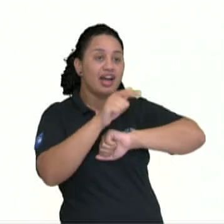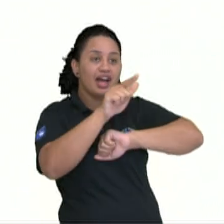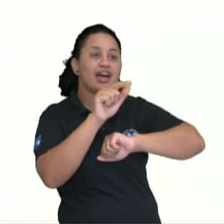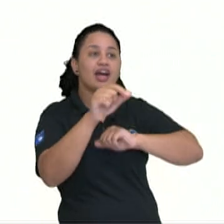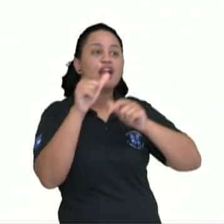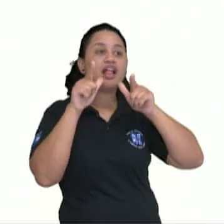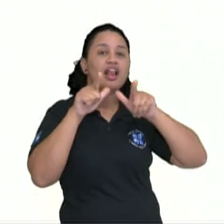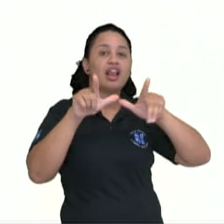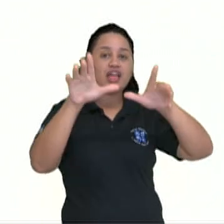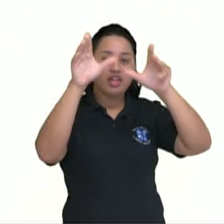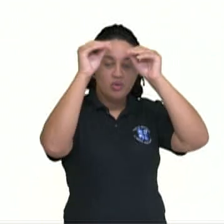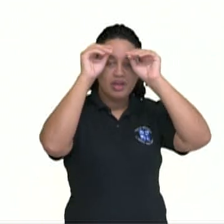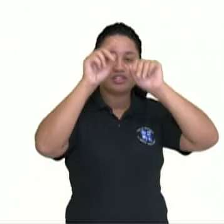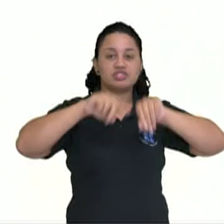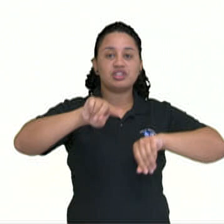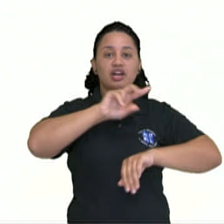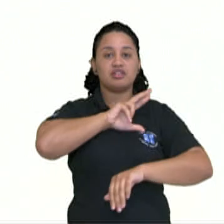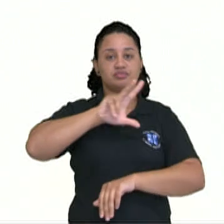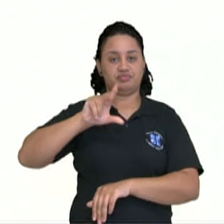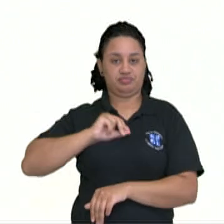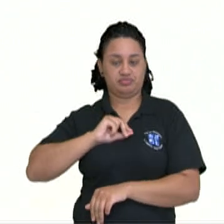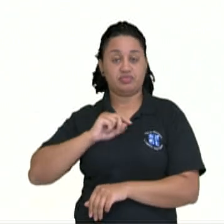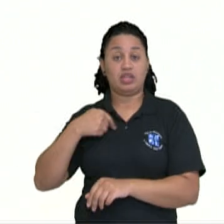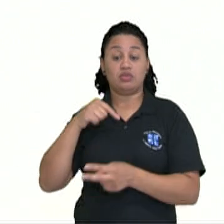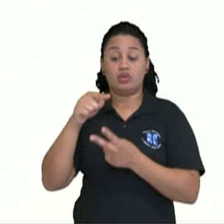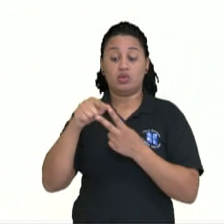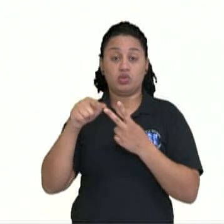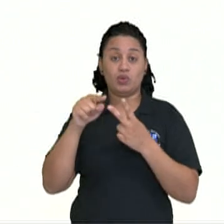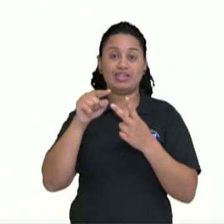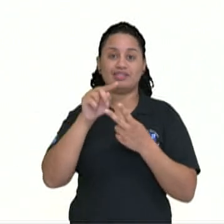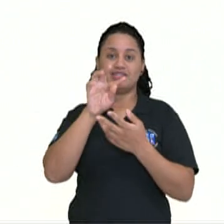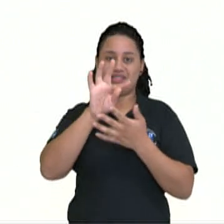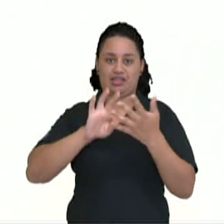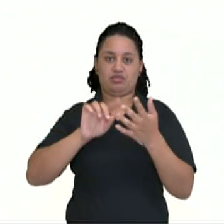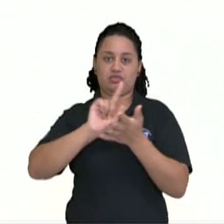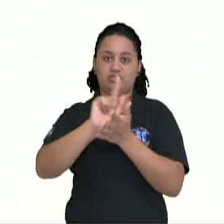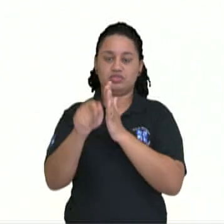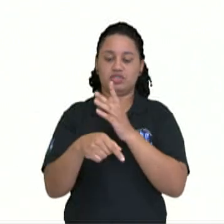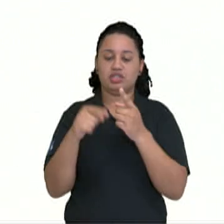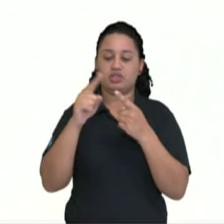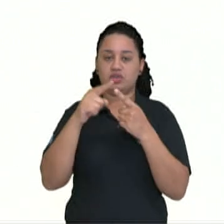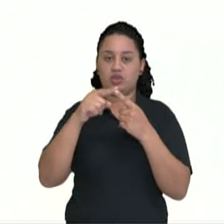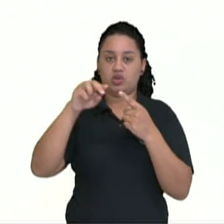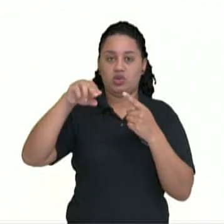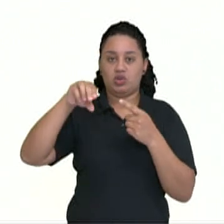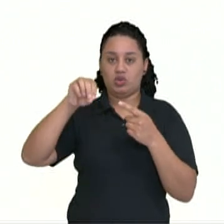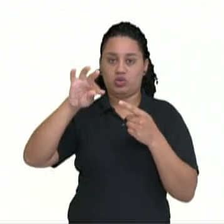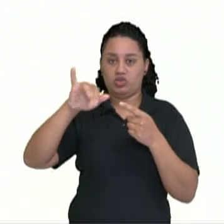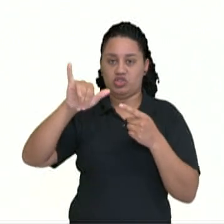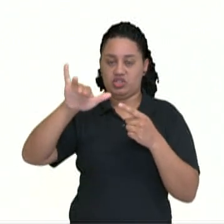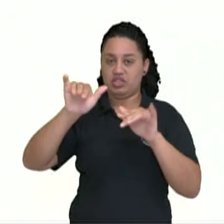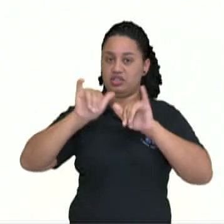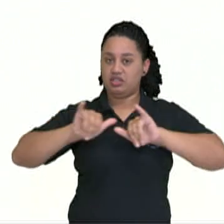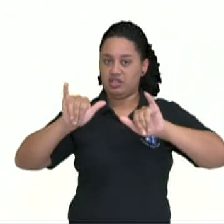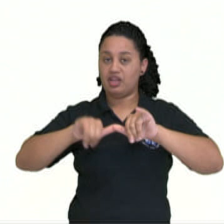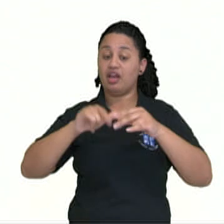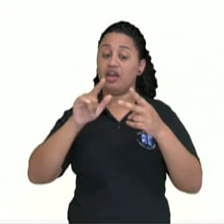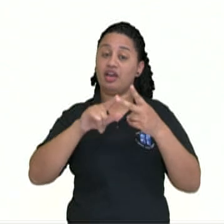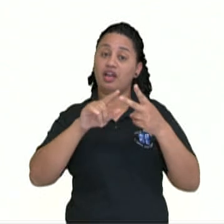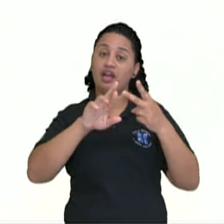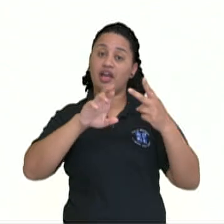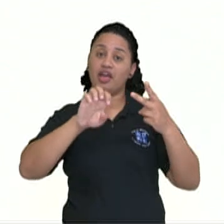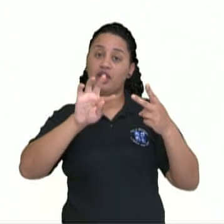interpretar notícias e reportagens. Então, nesta aula, nós vamos tratar de notícias e